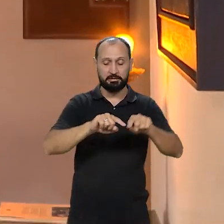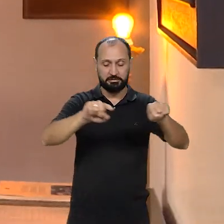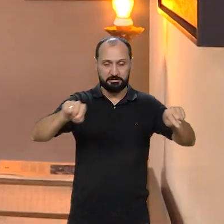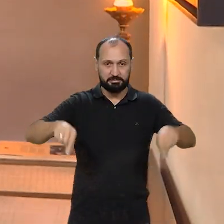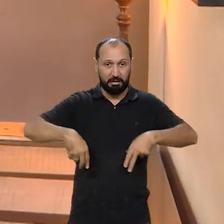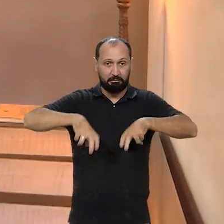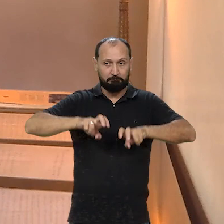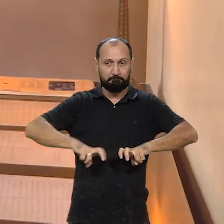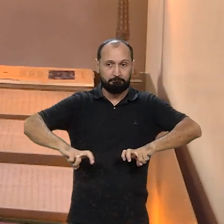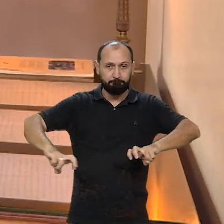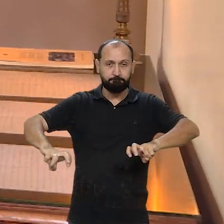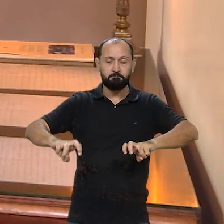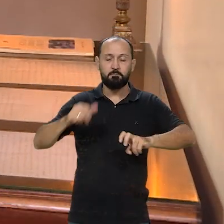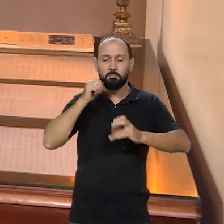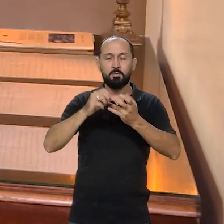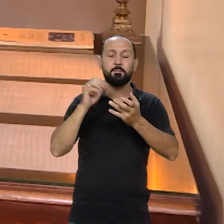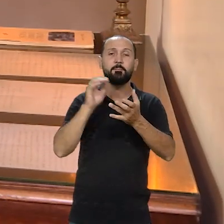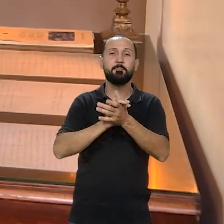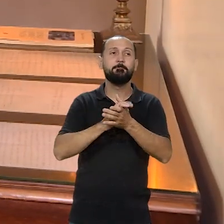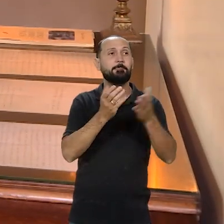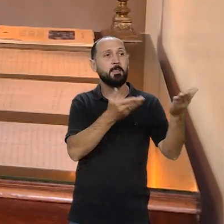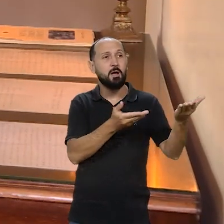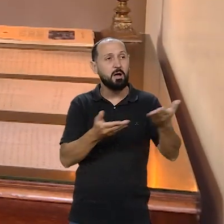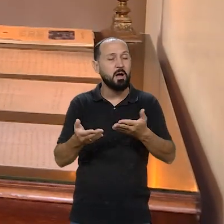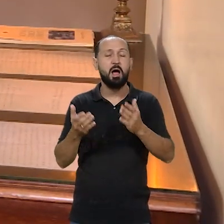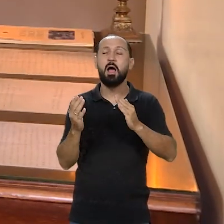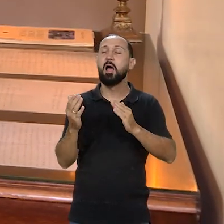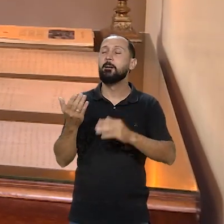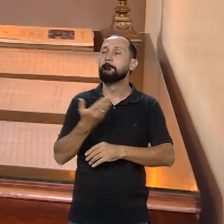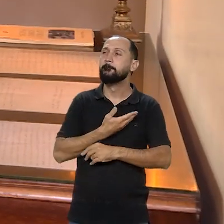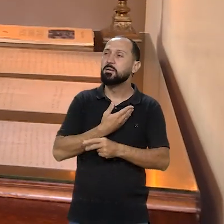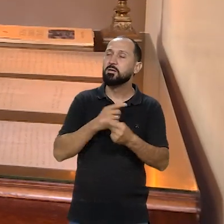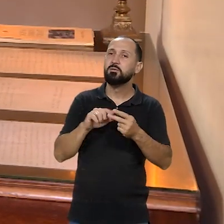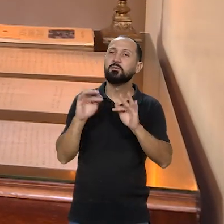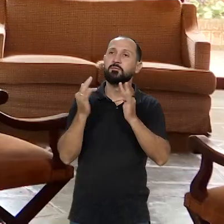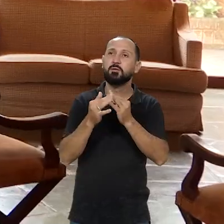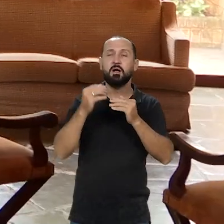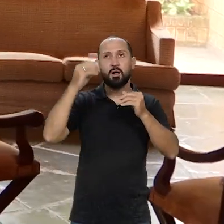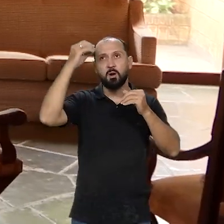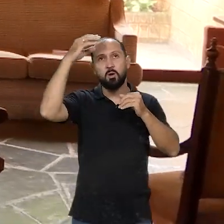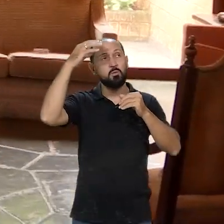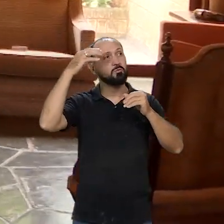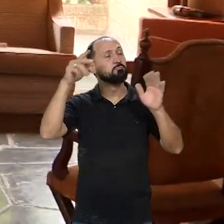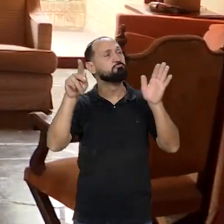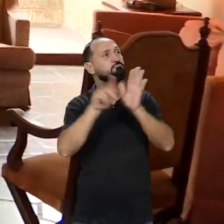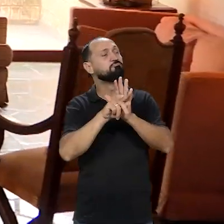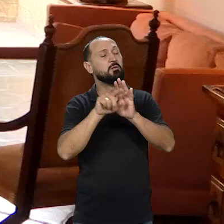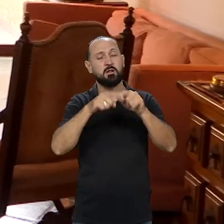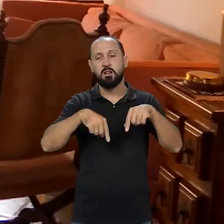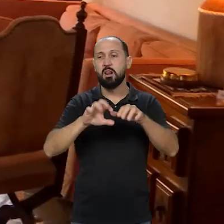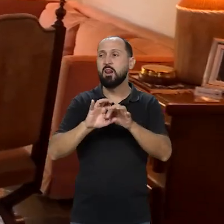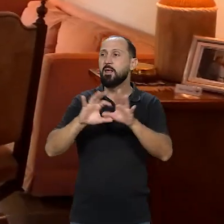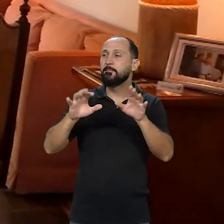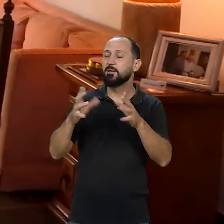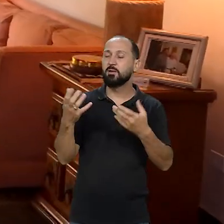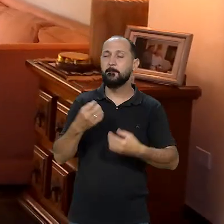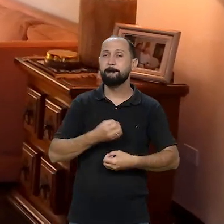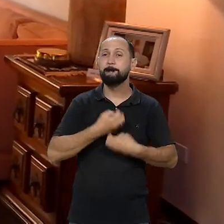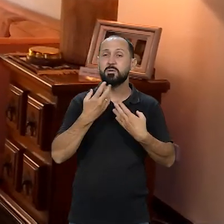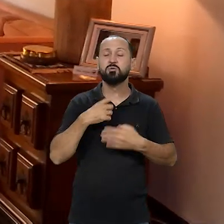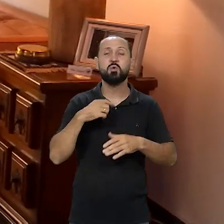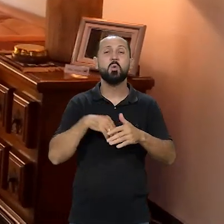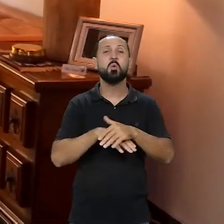Na sala de estar em que Manuel de Barros e a mulher Estela recebiam amigos e parentes, a luz natural favorece o ambiente.